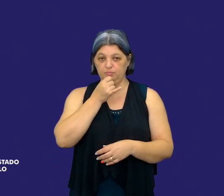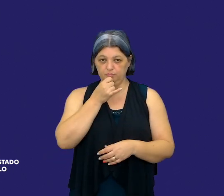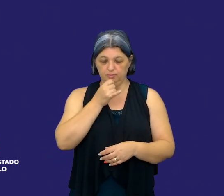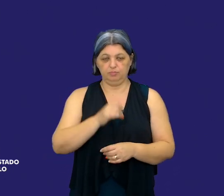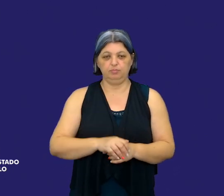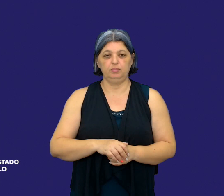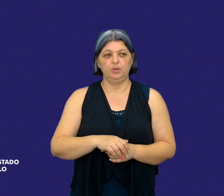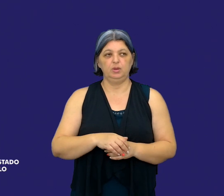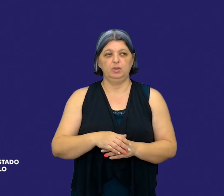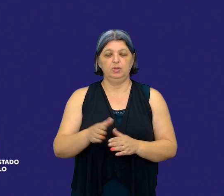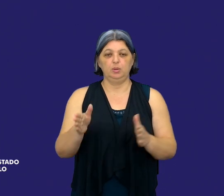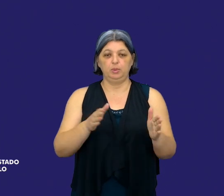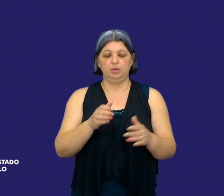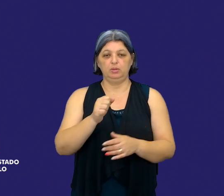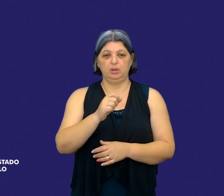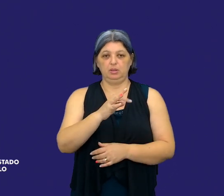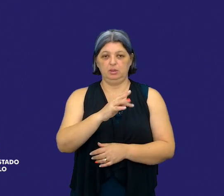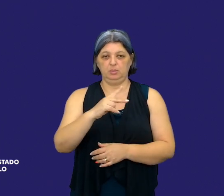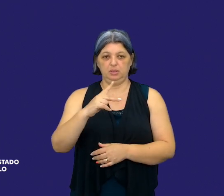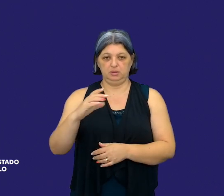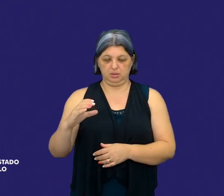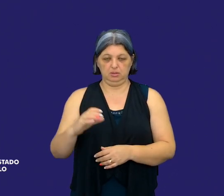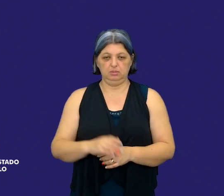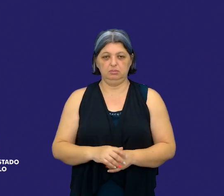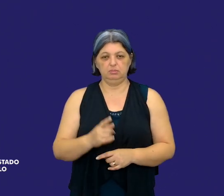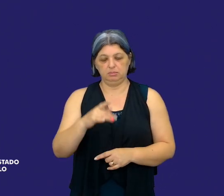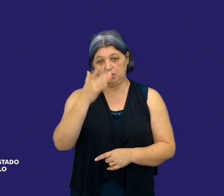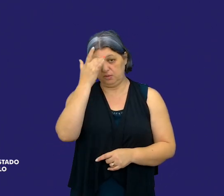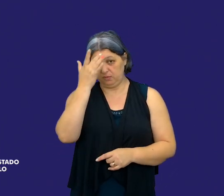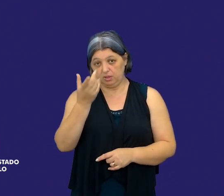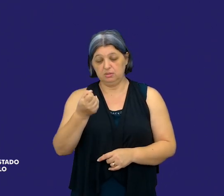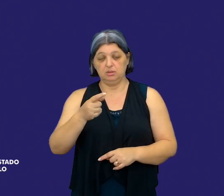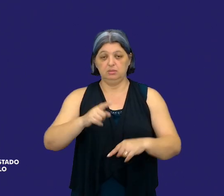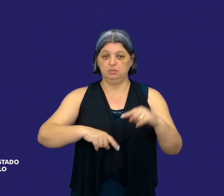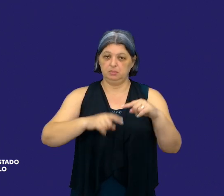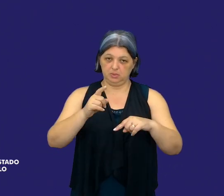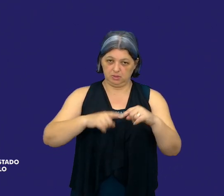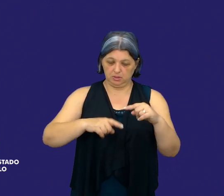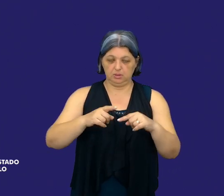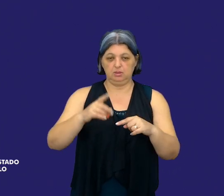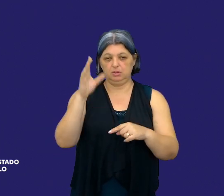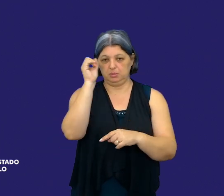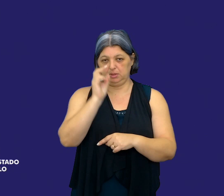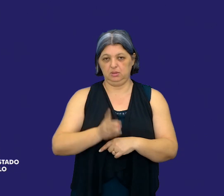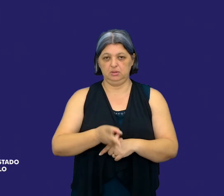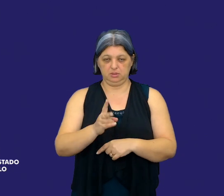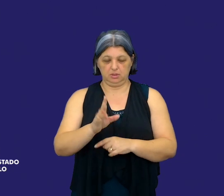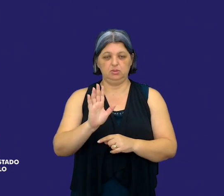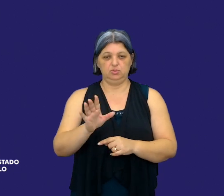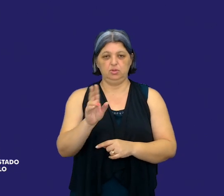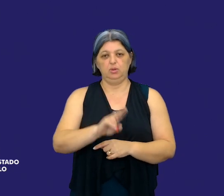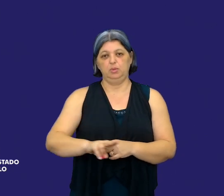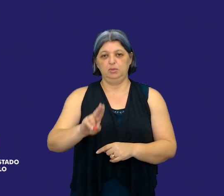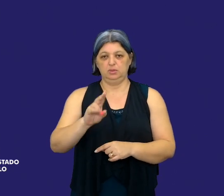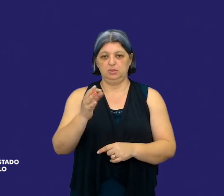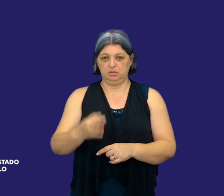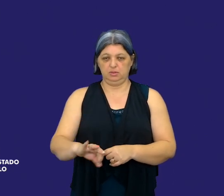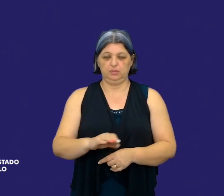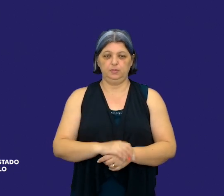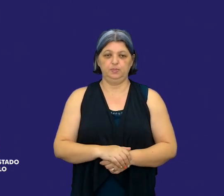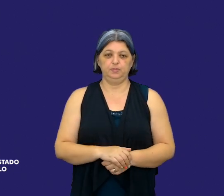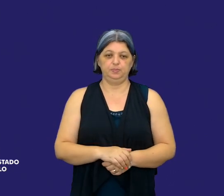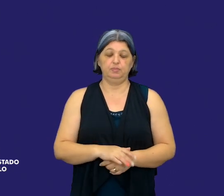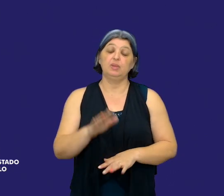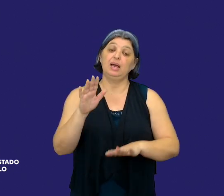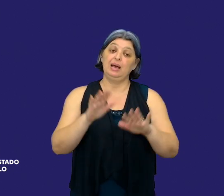a ATPC, ficarão mais fáceis se vocês estiverem com o material do Aprender Sempre à mão, certo? Eu sei que